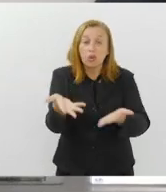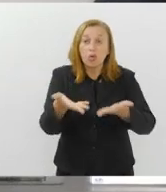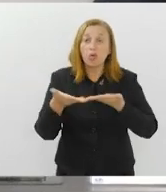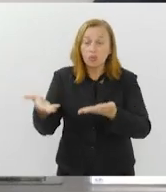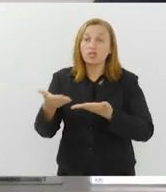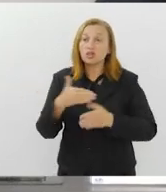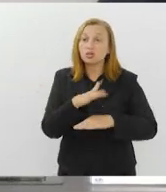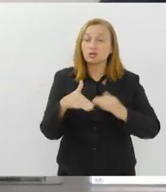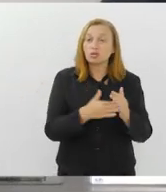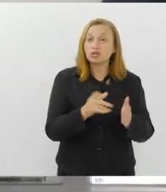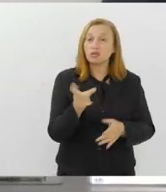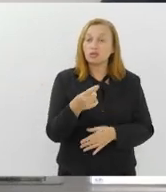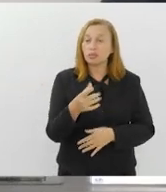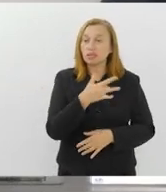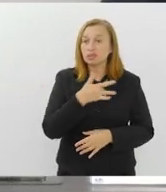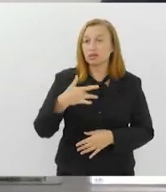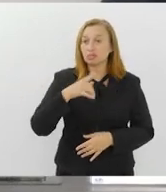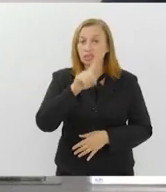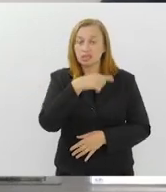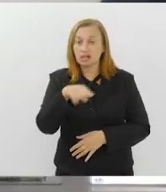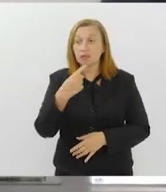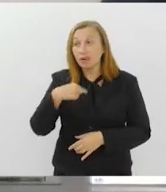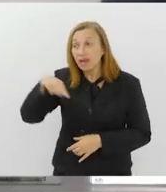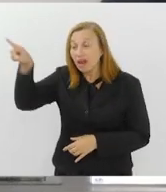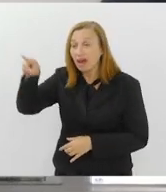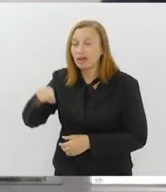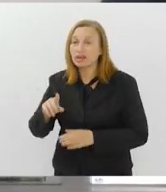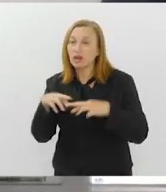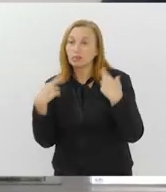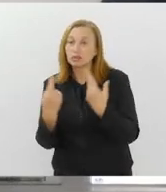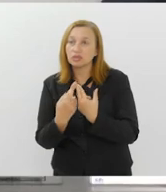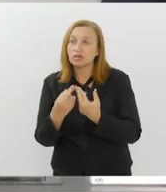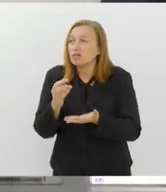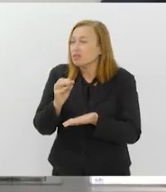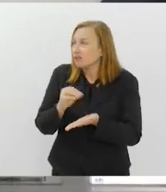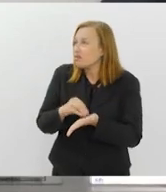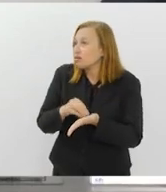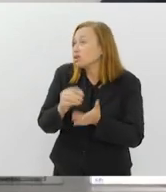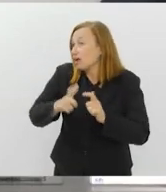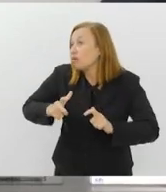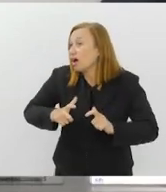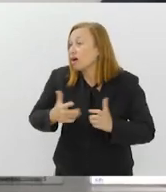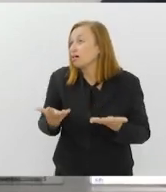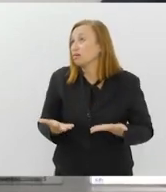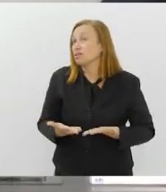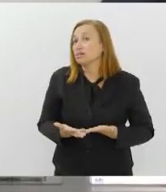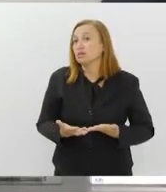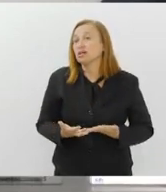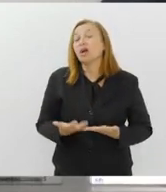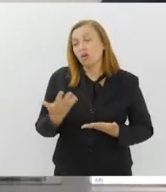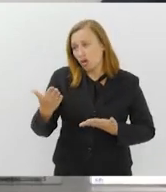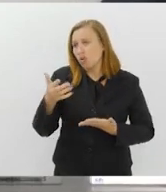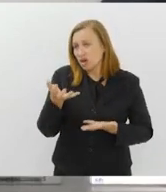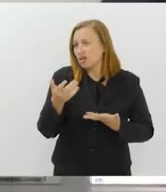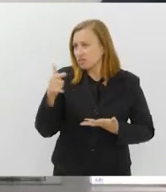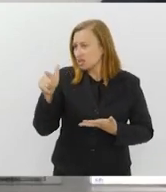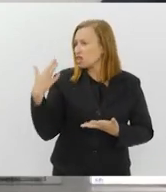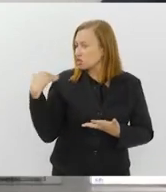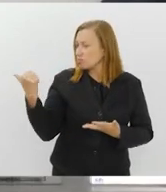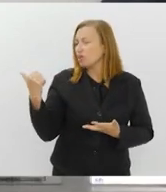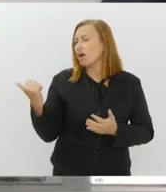teve o plano cancelado para ir para lá. Aí, e vai faltar. Não, é assim, Cara, eu quero você do meu lado, assim como que eu